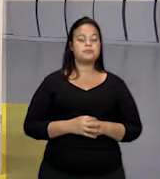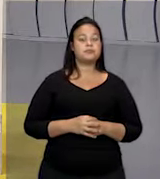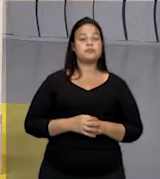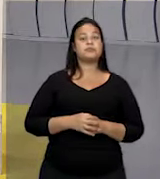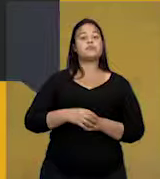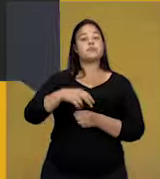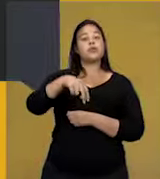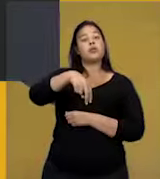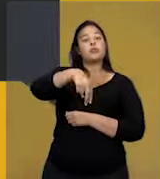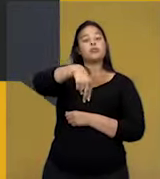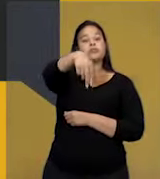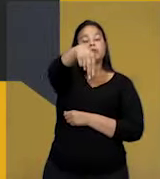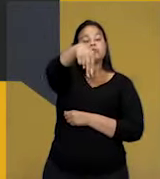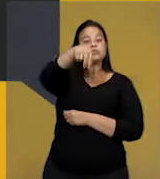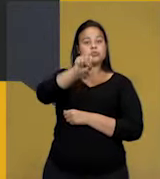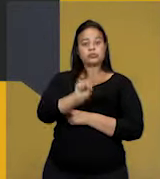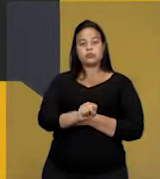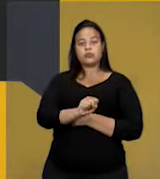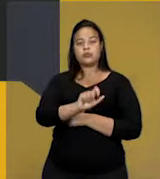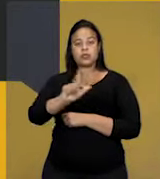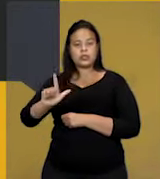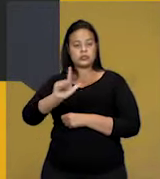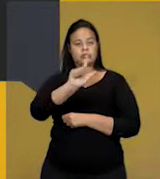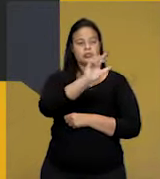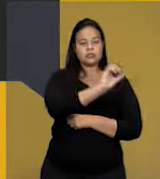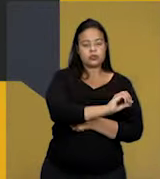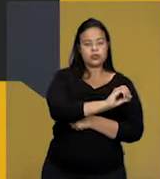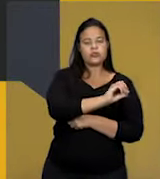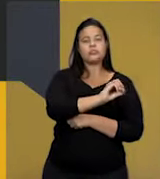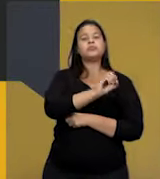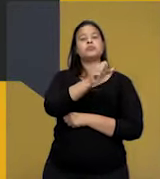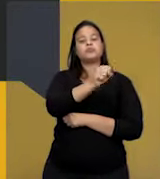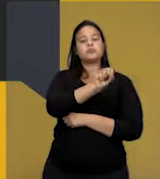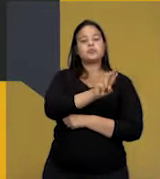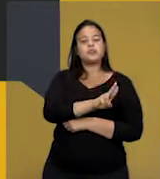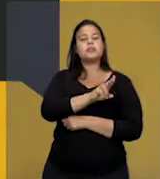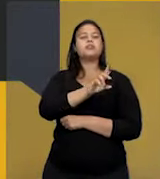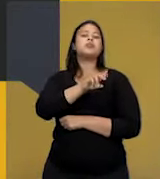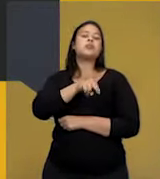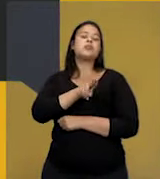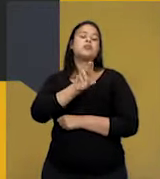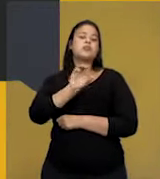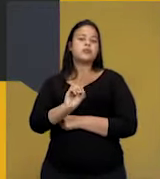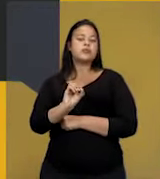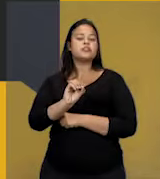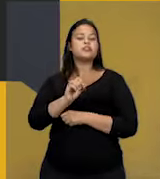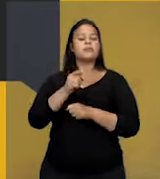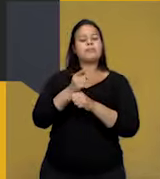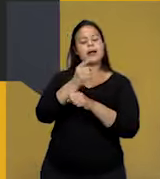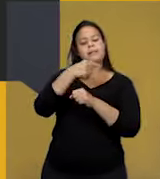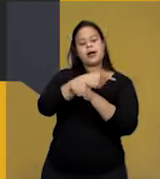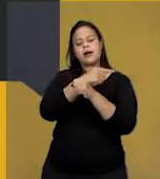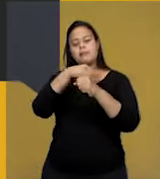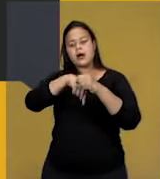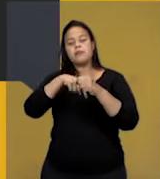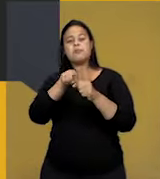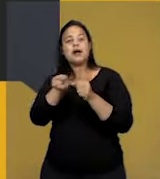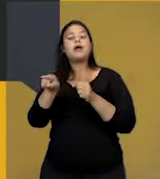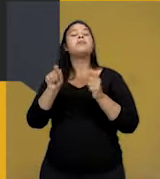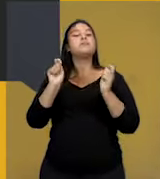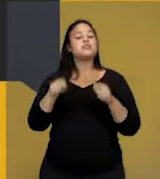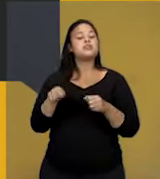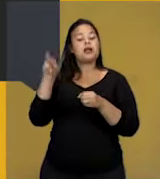Norte, sul, leste, oeste, nordeste, noroeste, sudoeste, sudeste são direções. Precisamos de um ponto